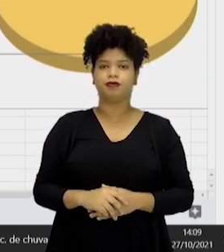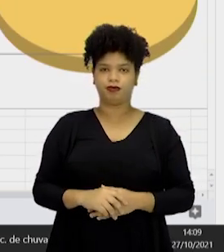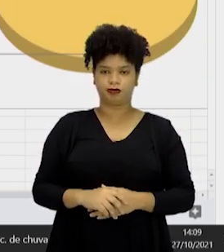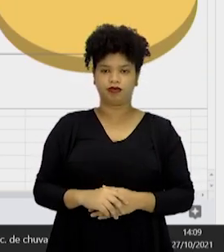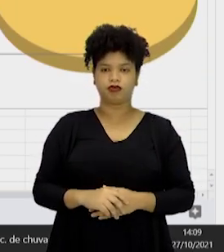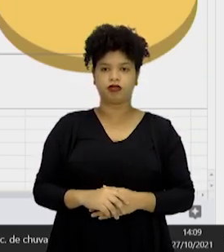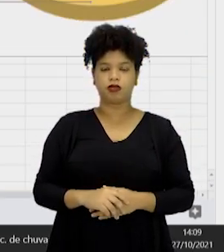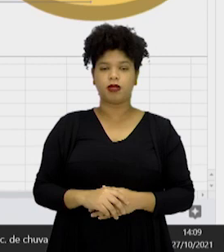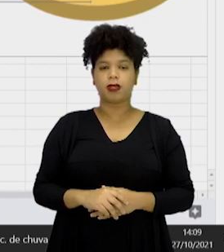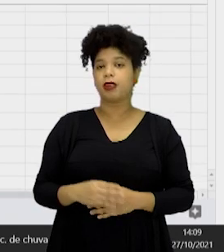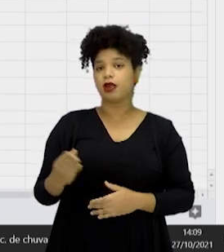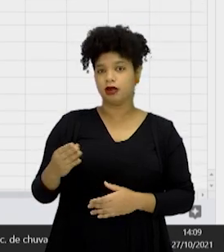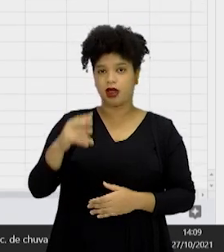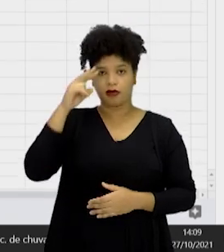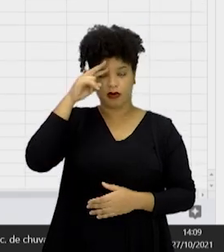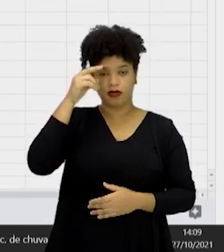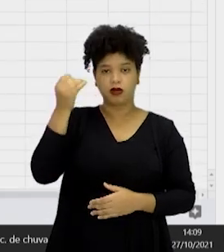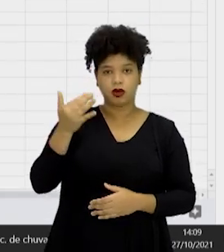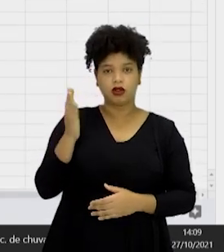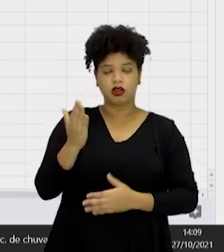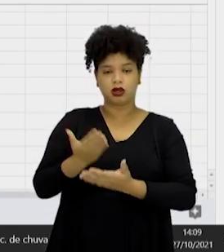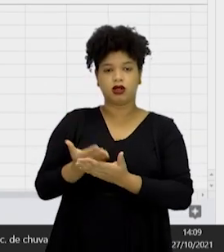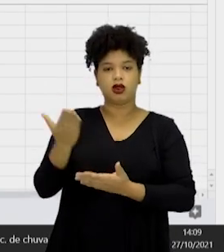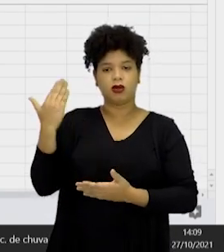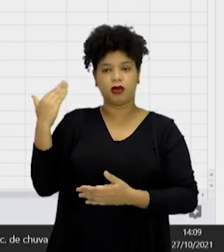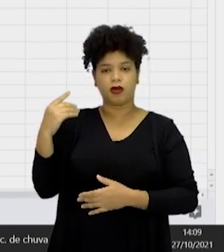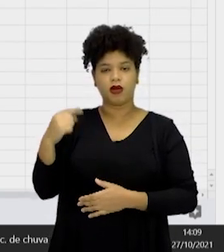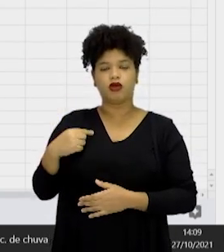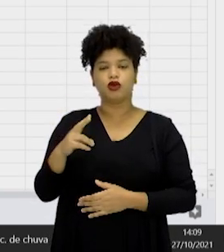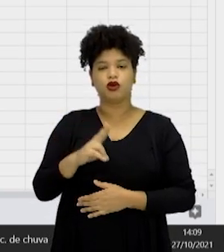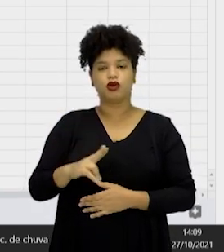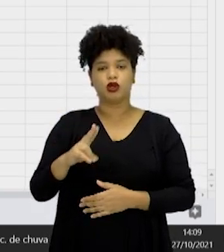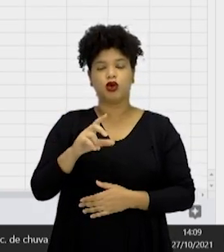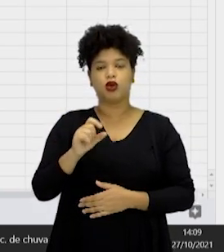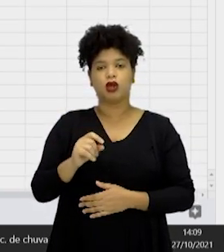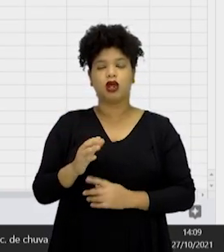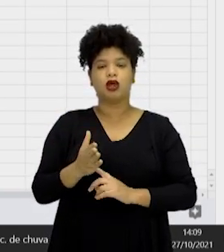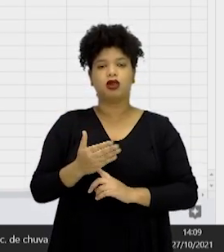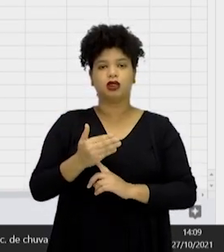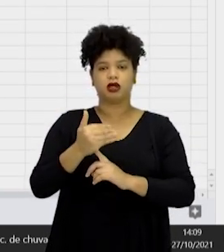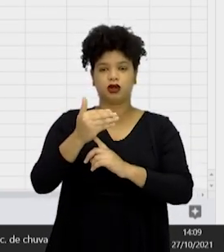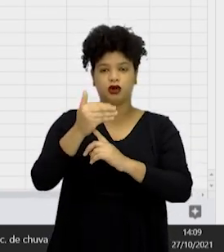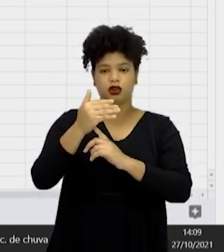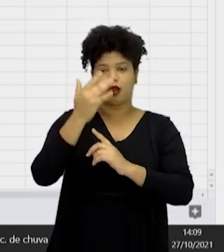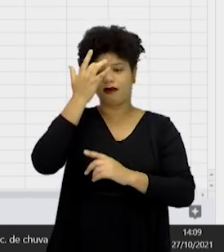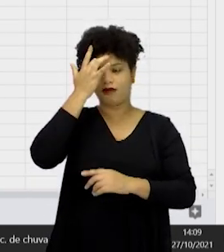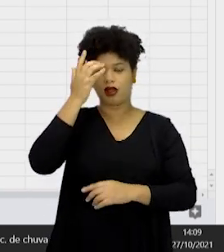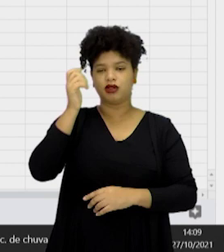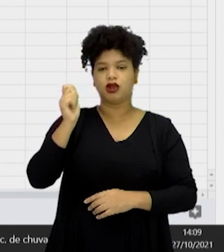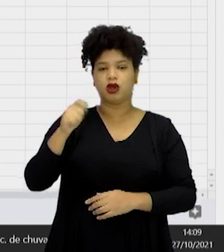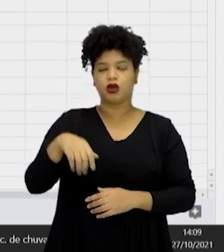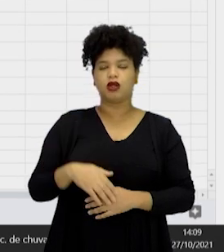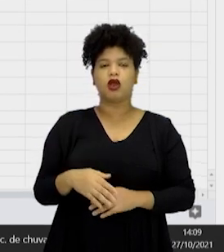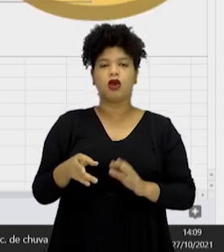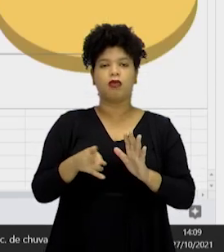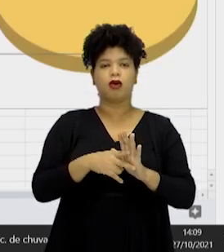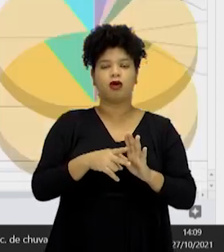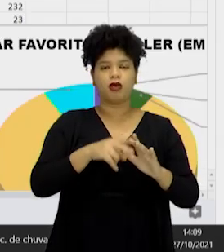a Vivi já tem falado em aulas anteriores, a gente utiliza a tecnologia para nos facilitar, né, nessa construção dos